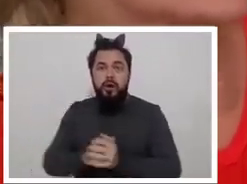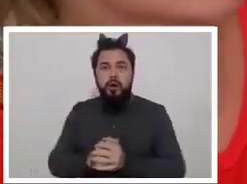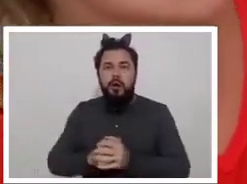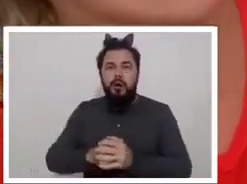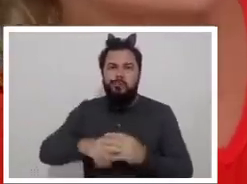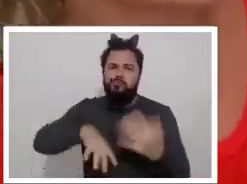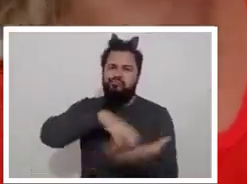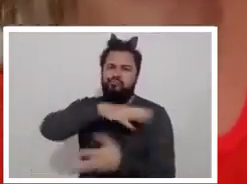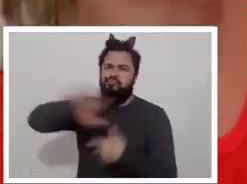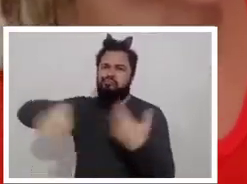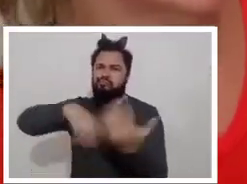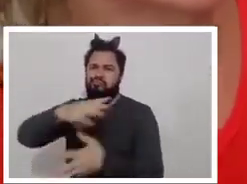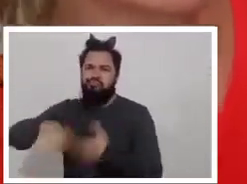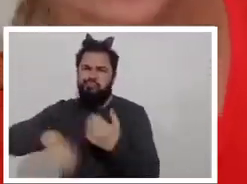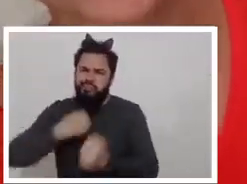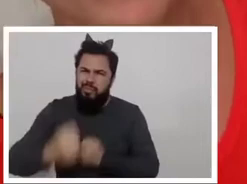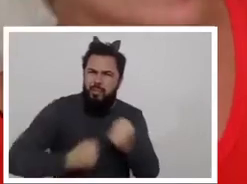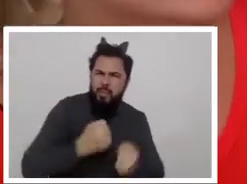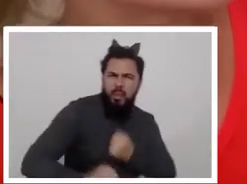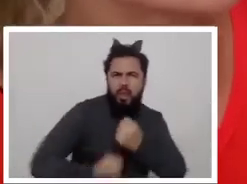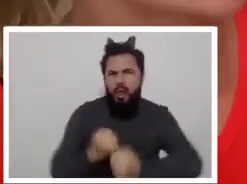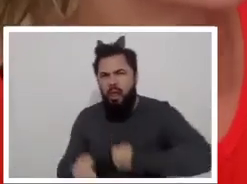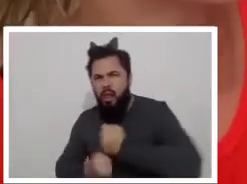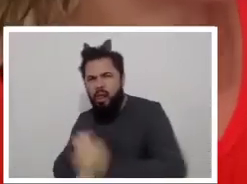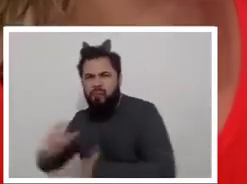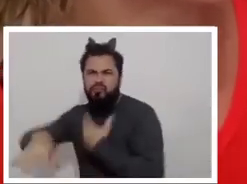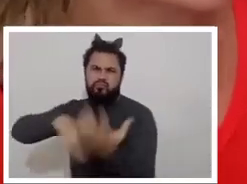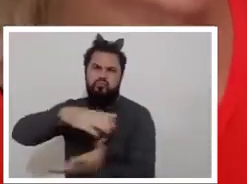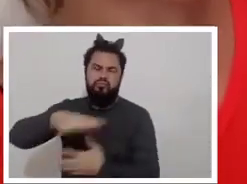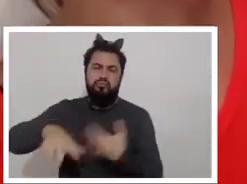e é um alvoroço na sala